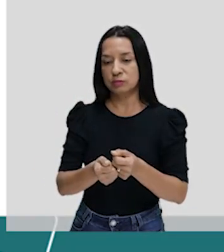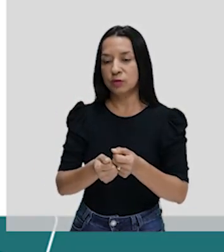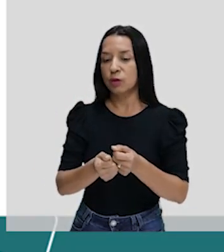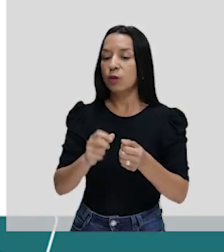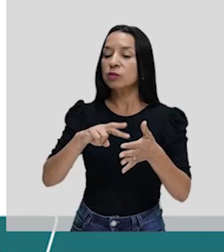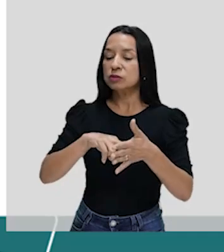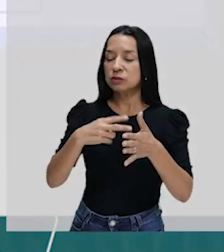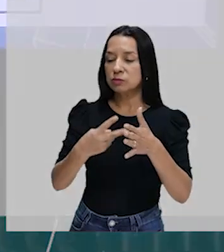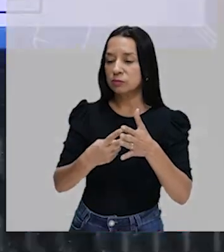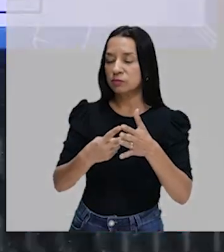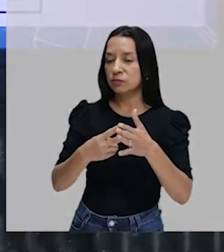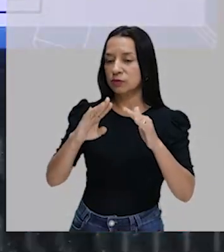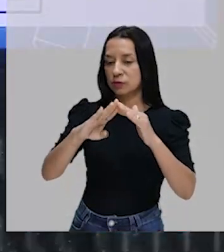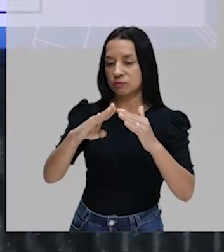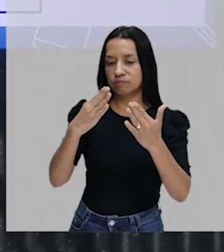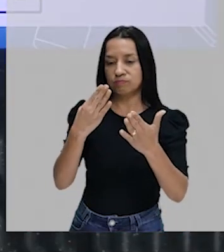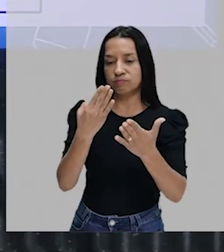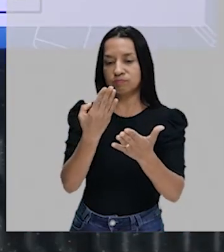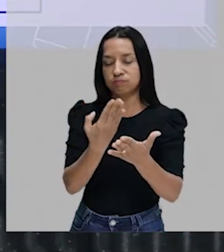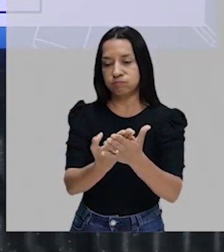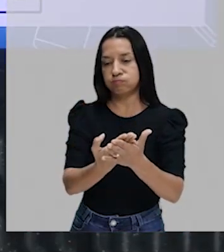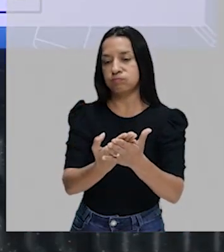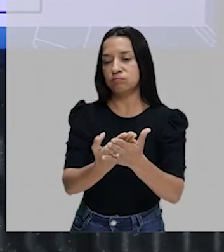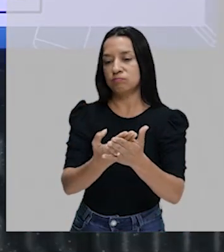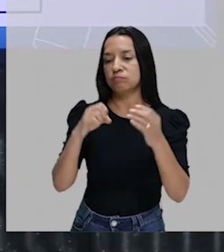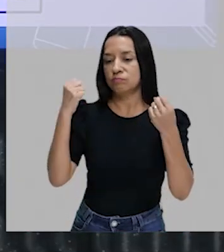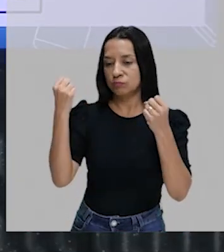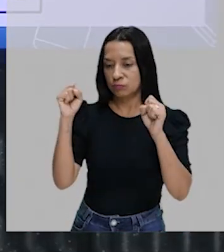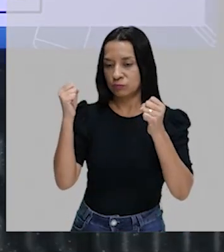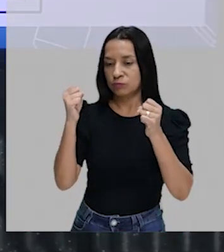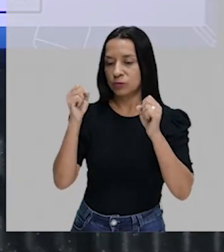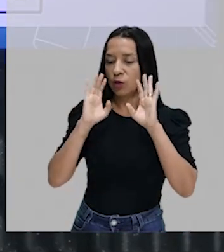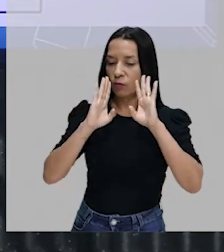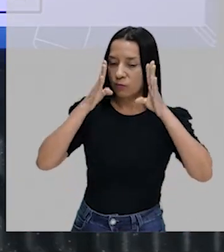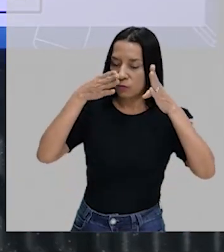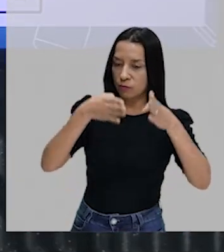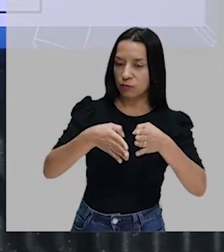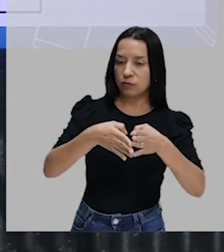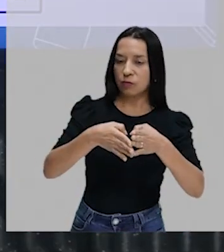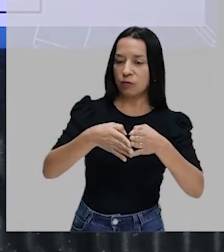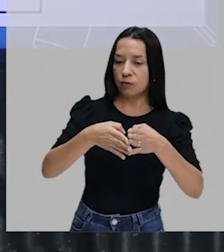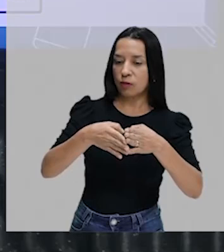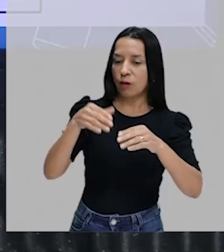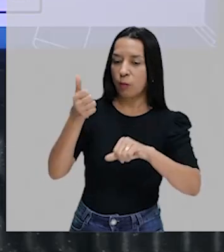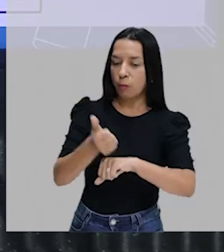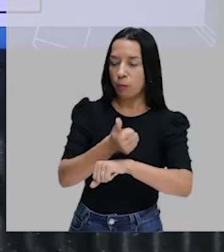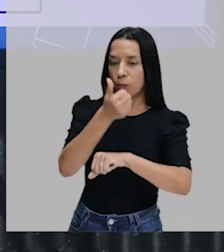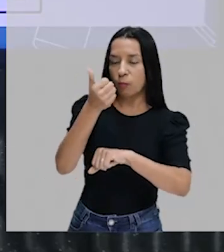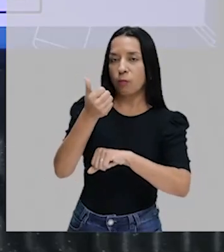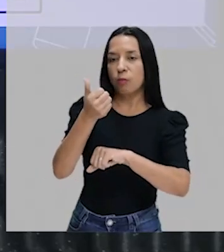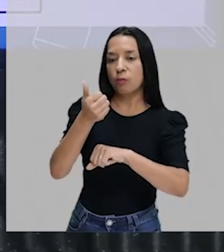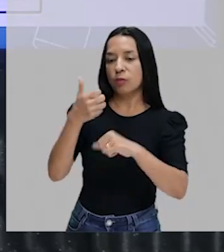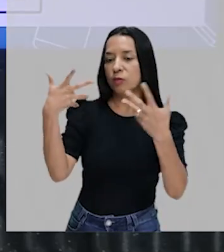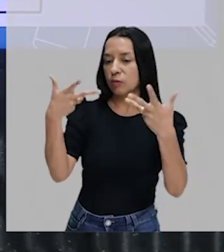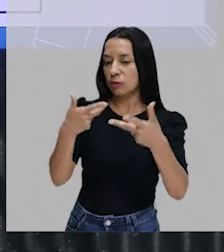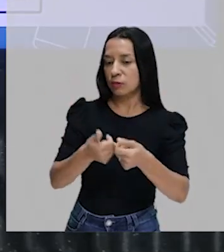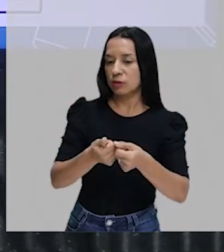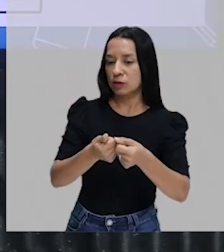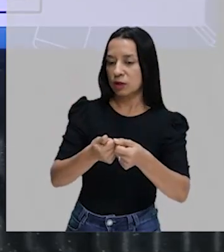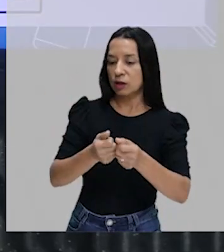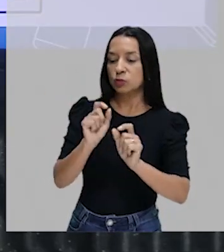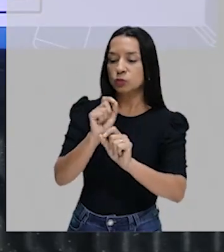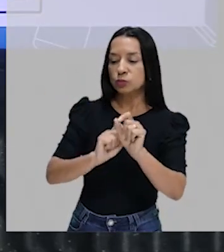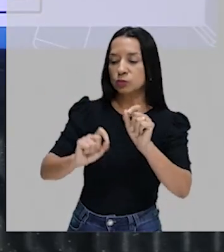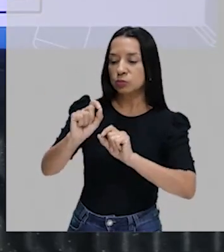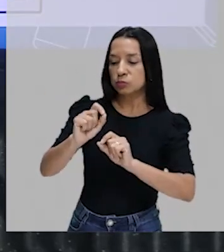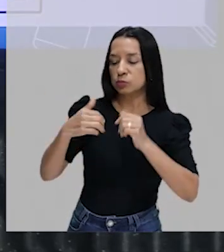que a educação física escolar, ela visa uma melhoria do rendimento dessas capacidades físicas